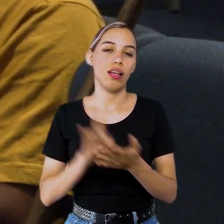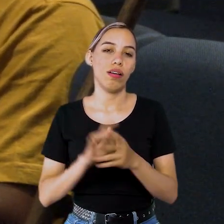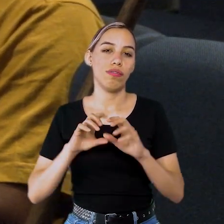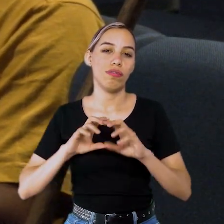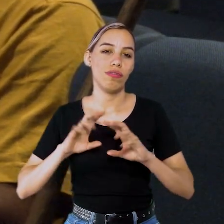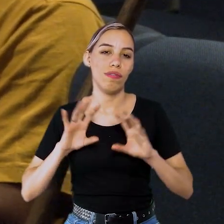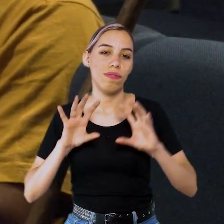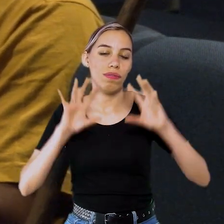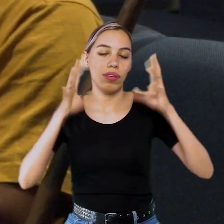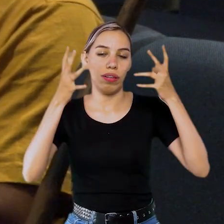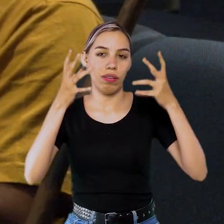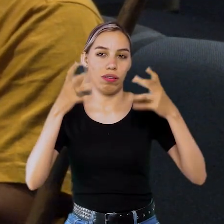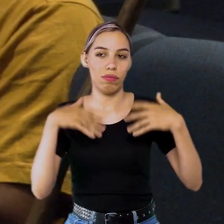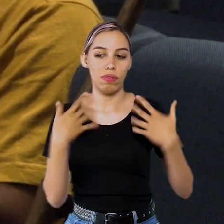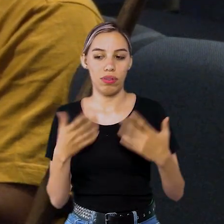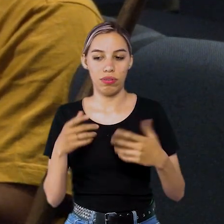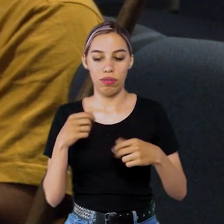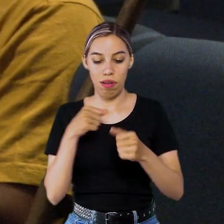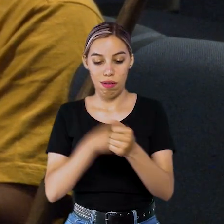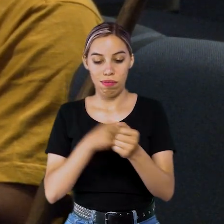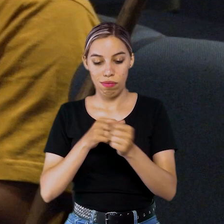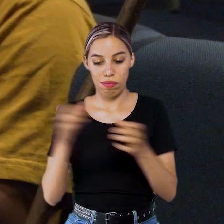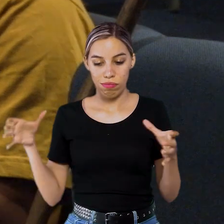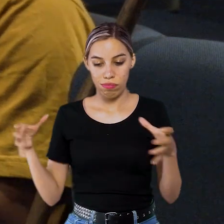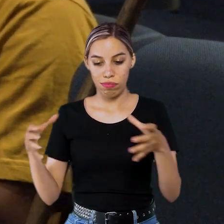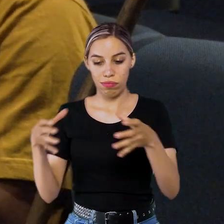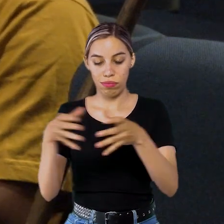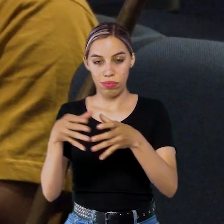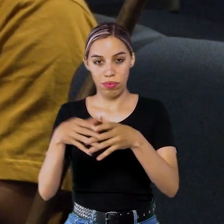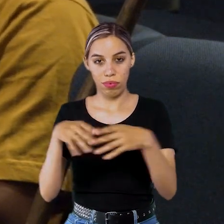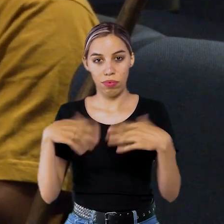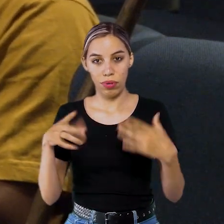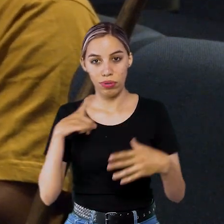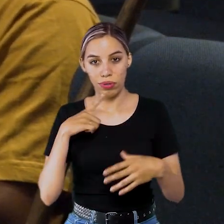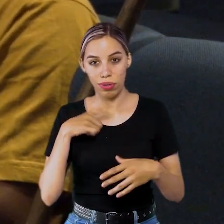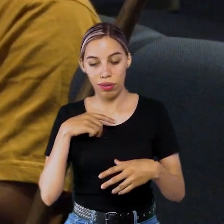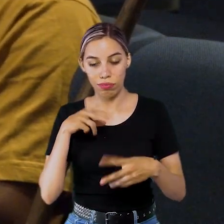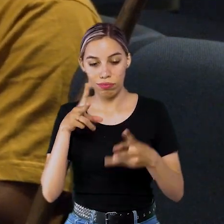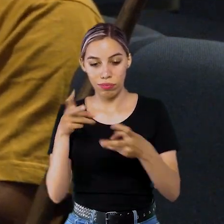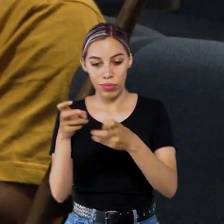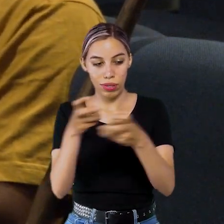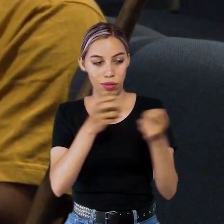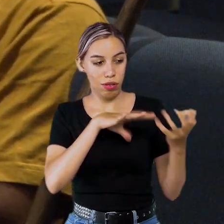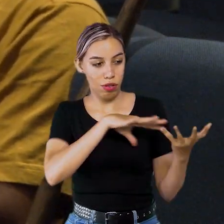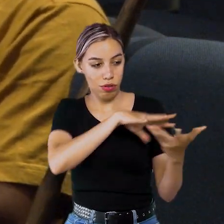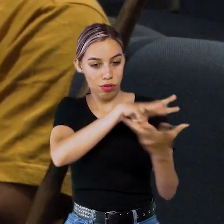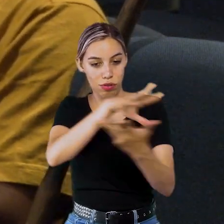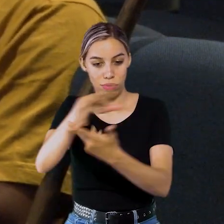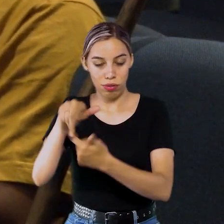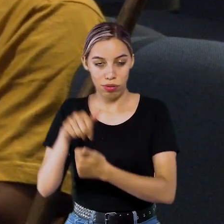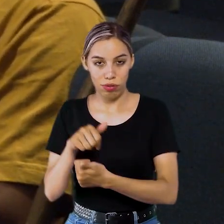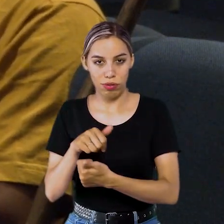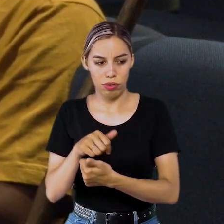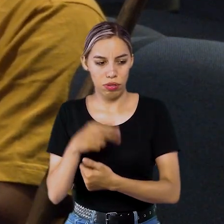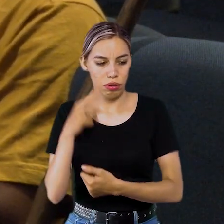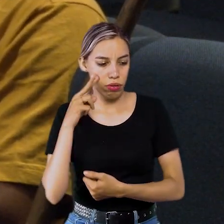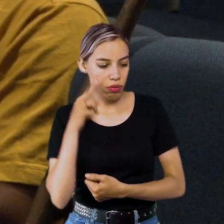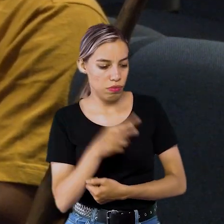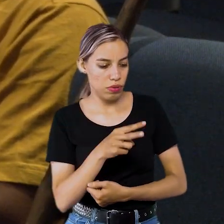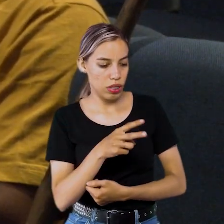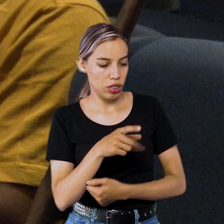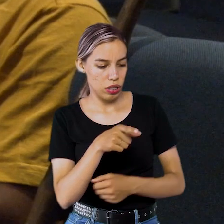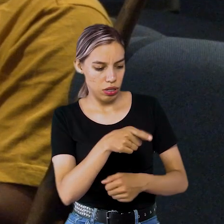Juruá vai entender que a luta coletiva ela é quando a gente enxerga todo mundo, né? Quando a gente consegue enxergar o outro que está